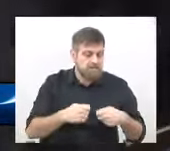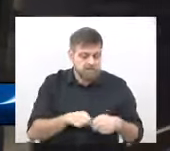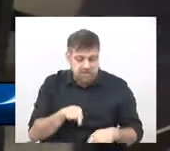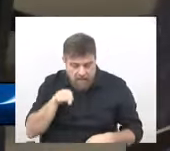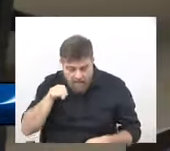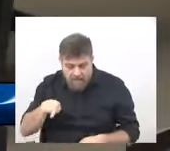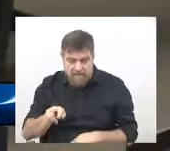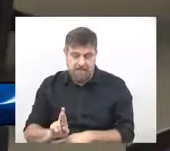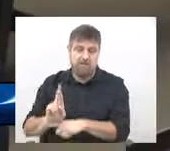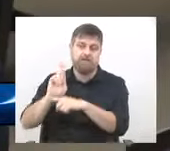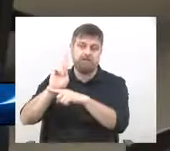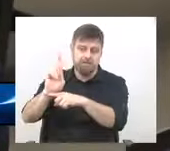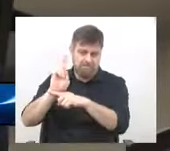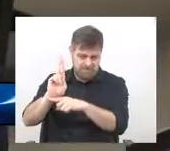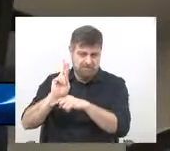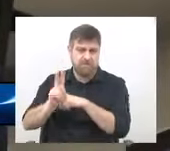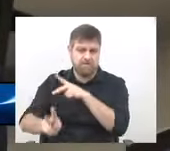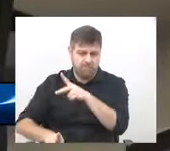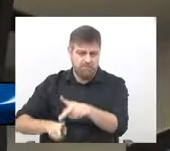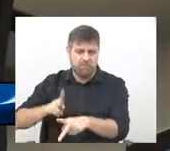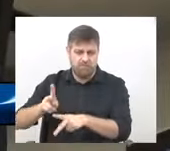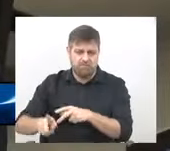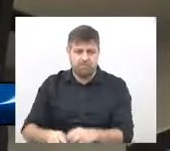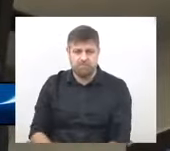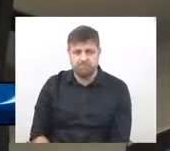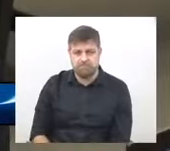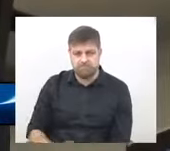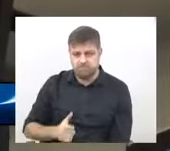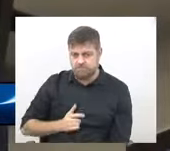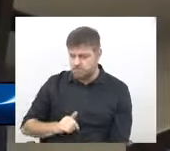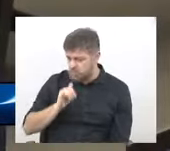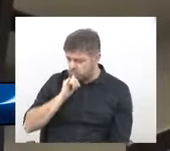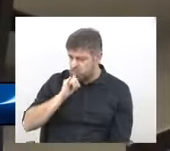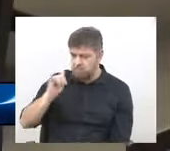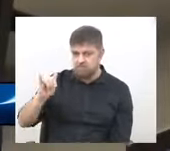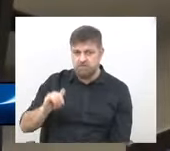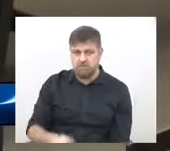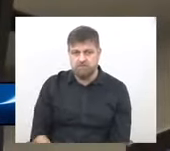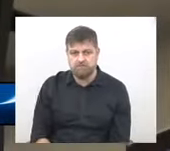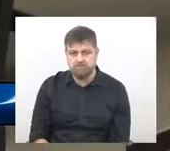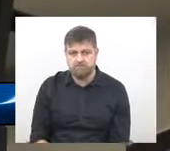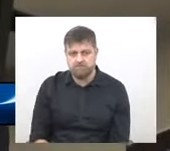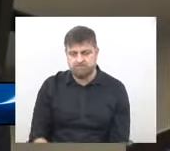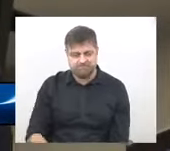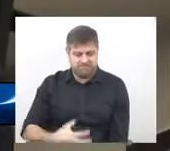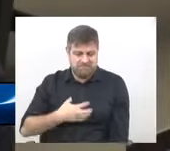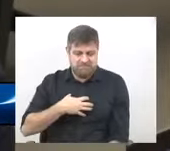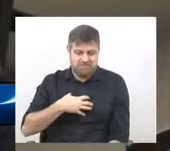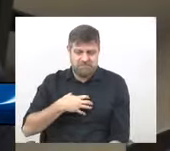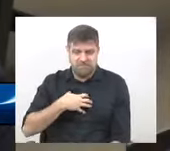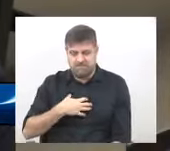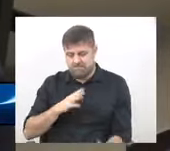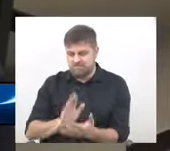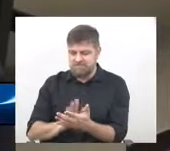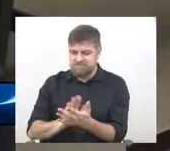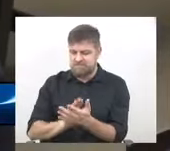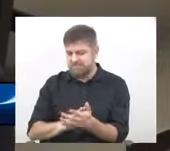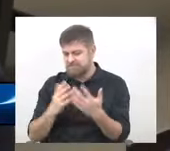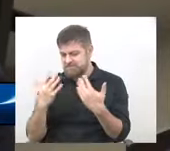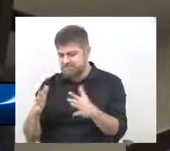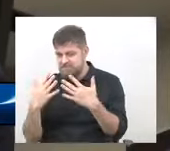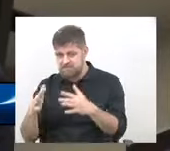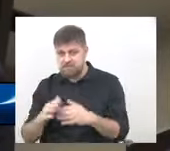representava. Eu posso dizer e garantir ao senhor, eu não sou muito de dar honraria, a não ser